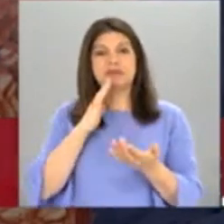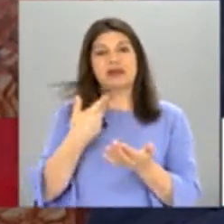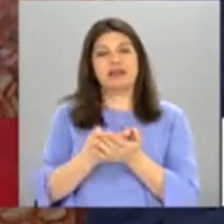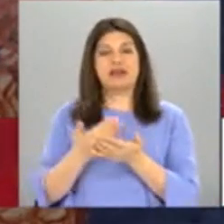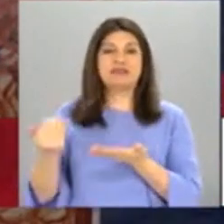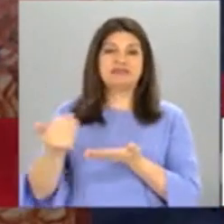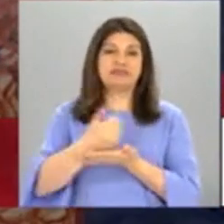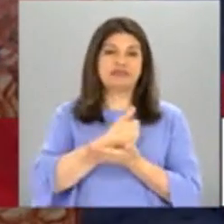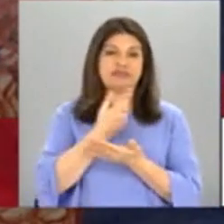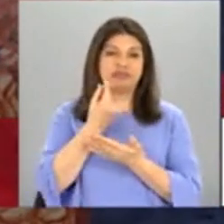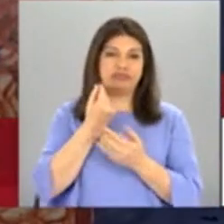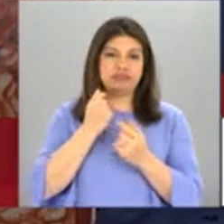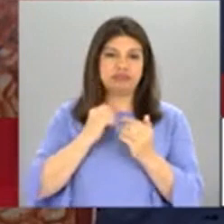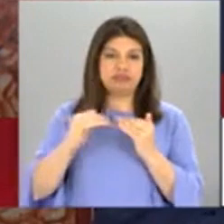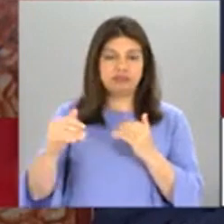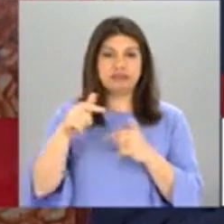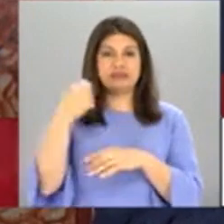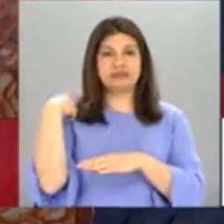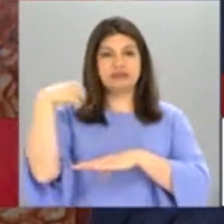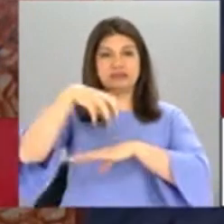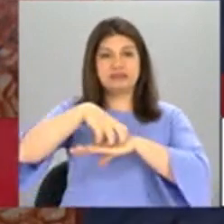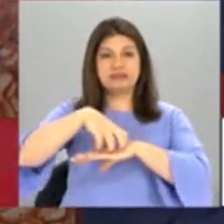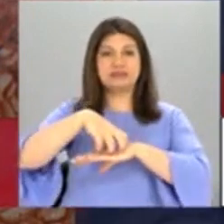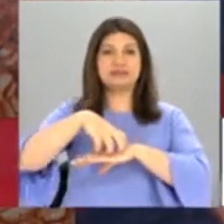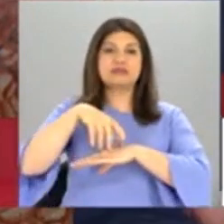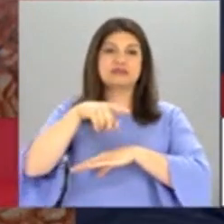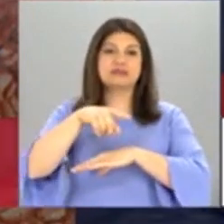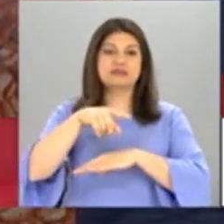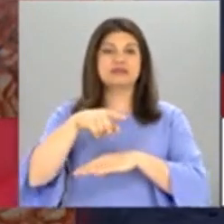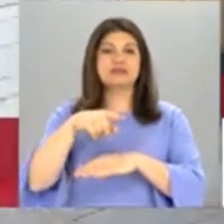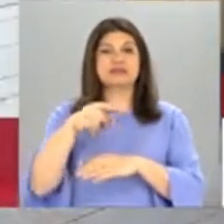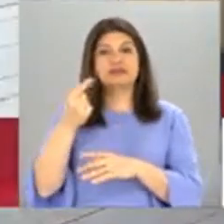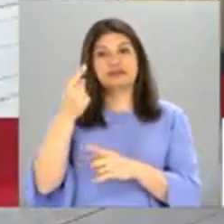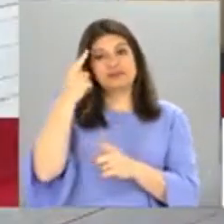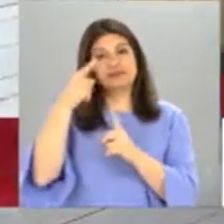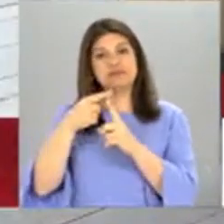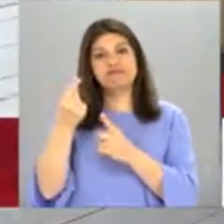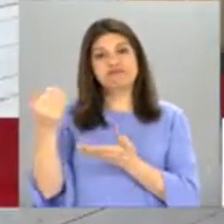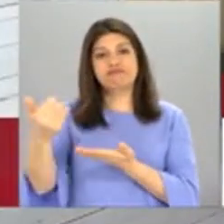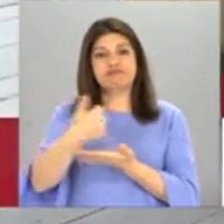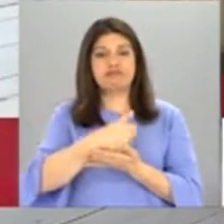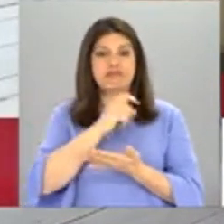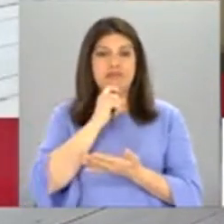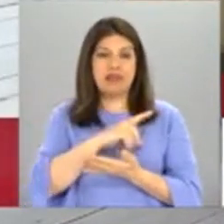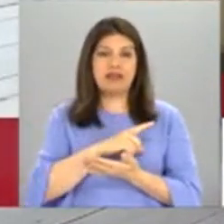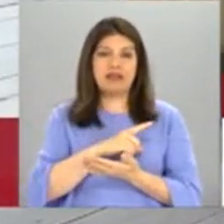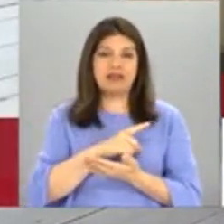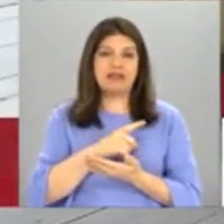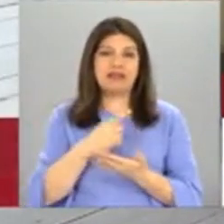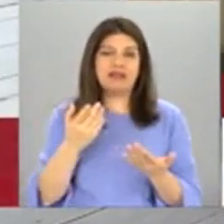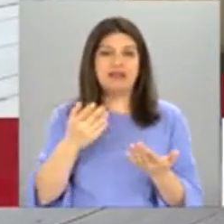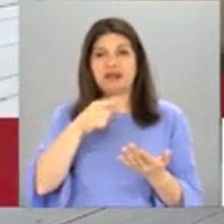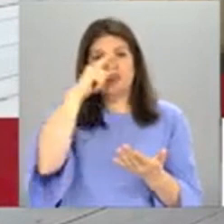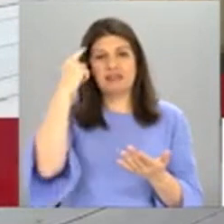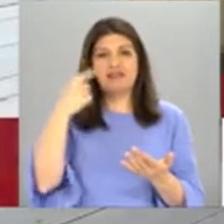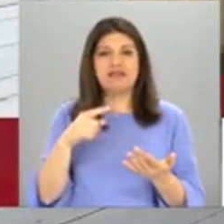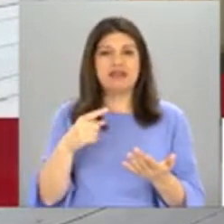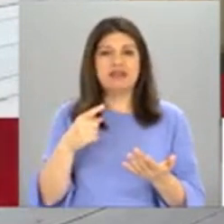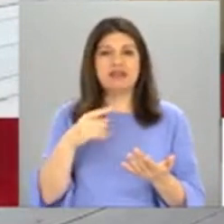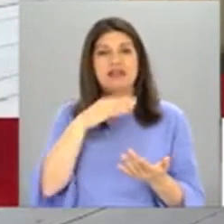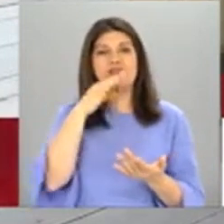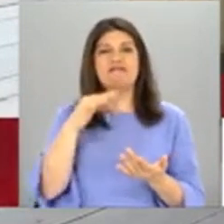No fundo, estes edifícios hoje em dia são vistos como edifícios de rentabilidade. E é muito difícil uma família vir e